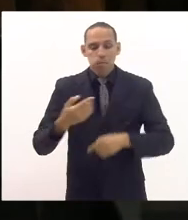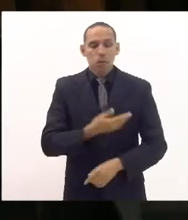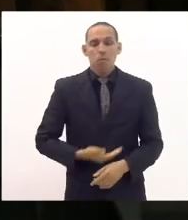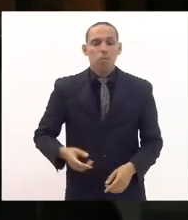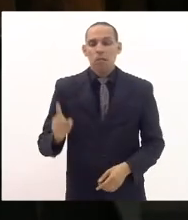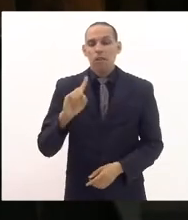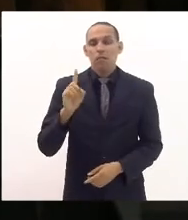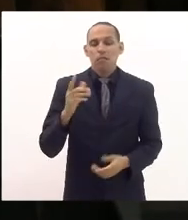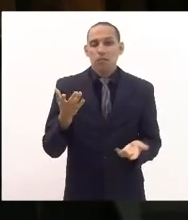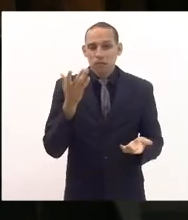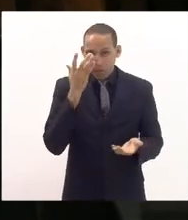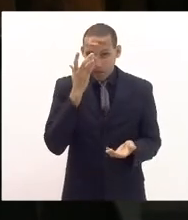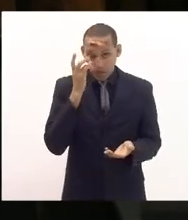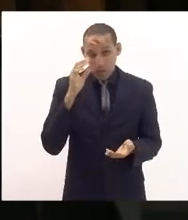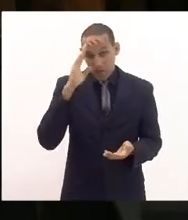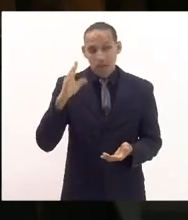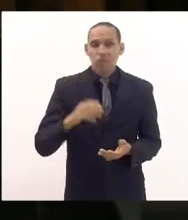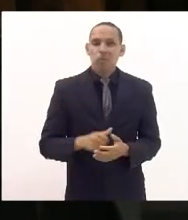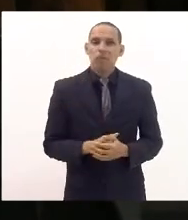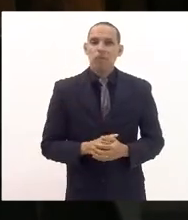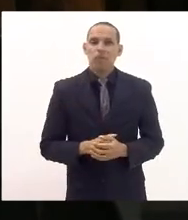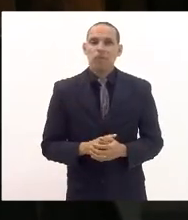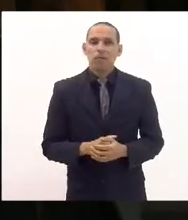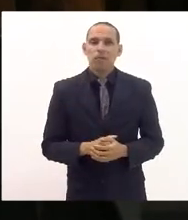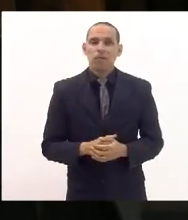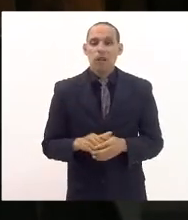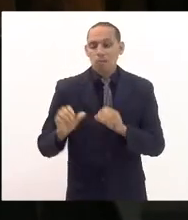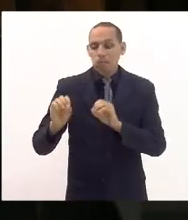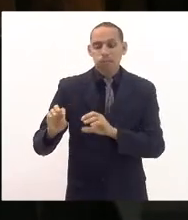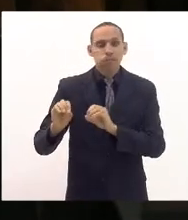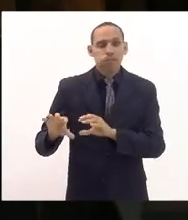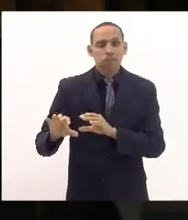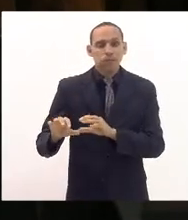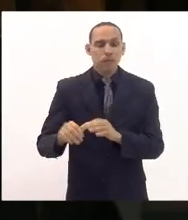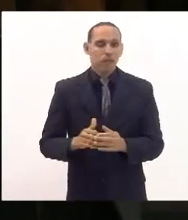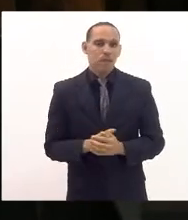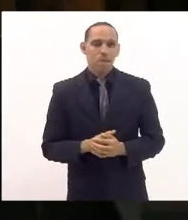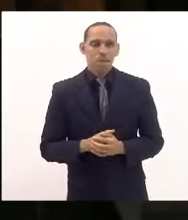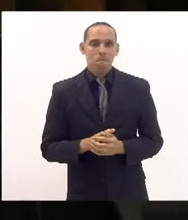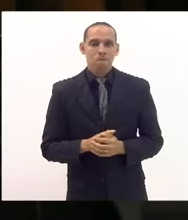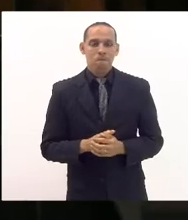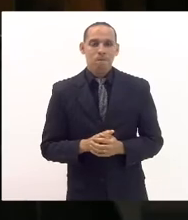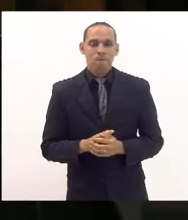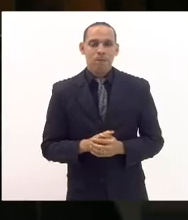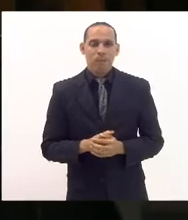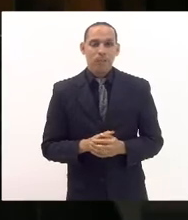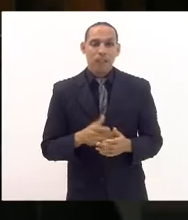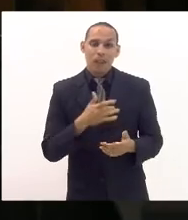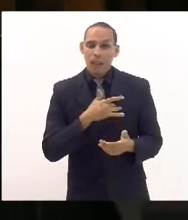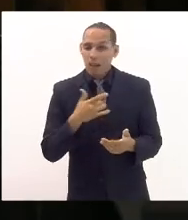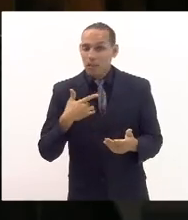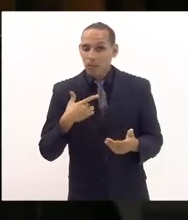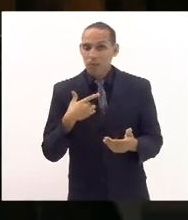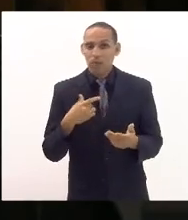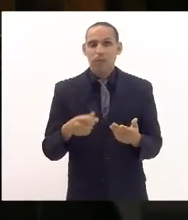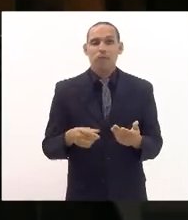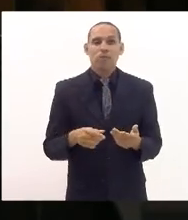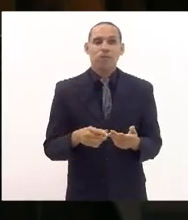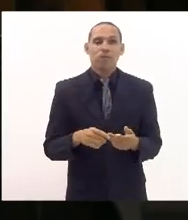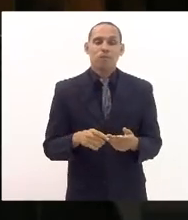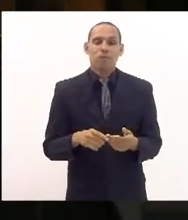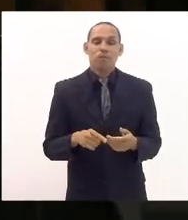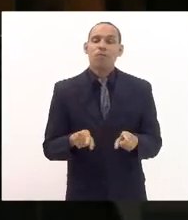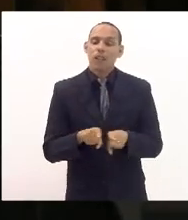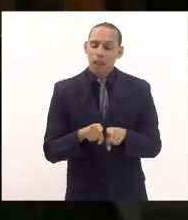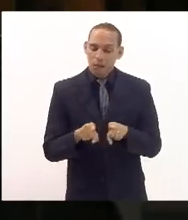essenciais principalmente de educação saúde mesmo